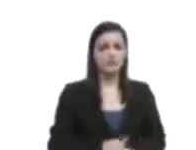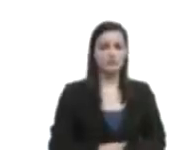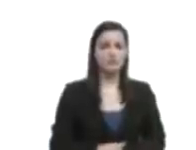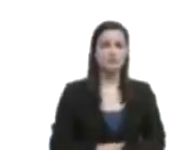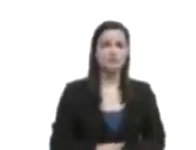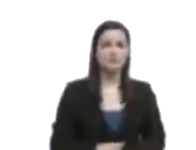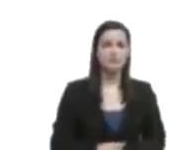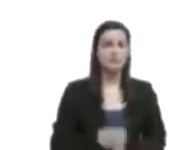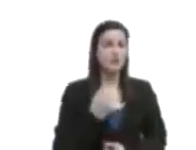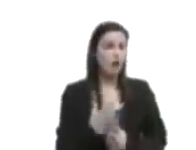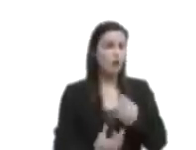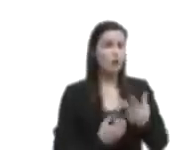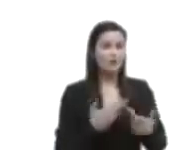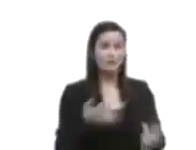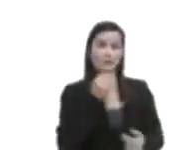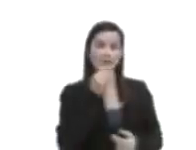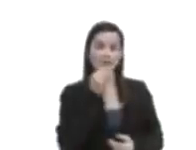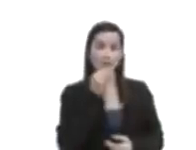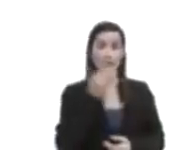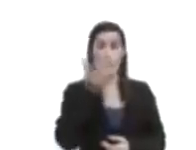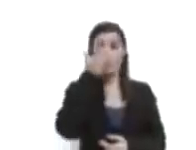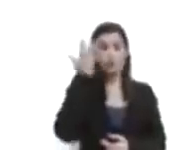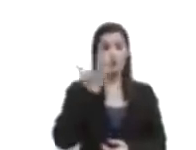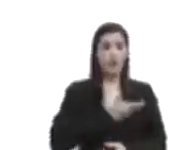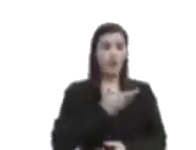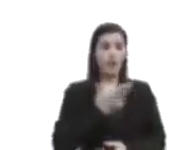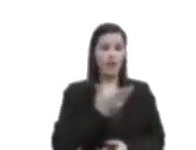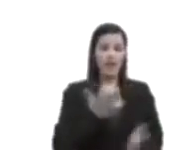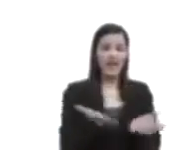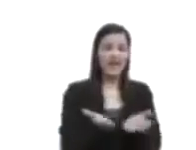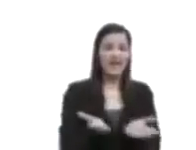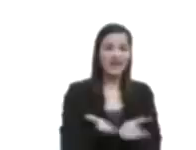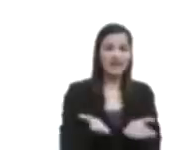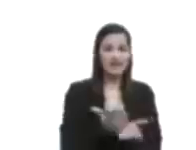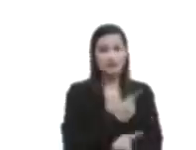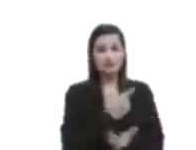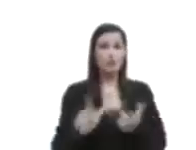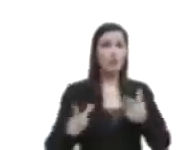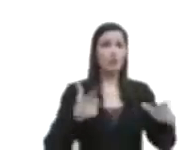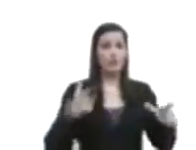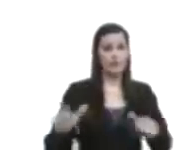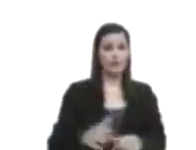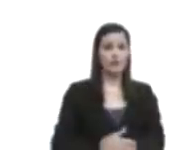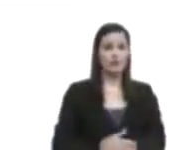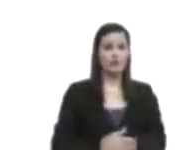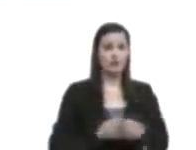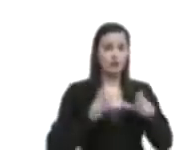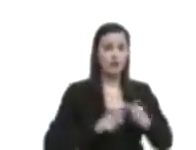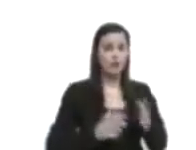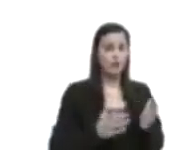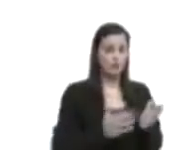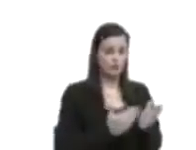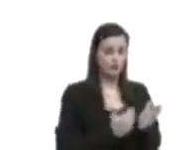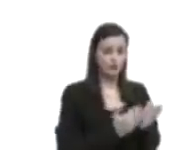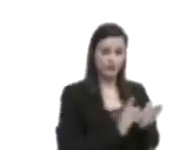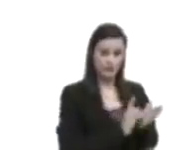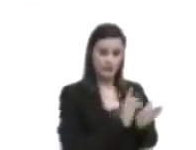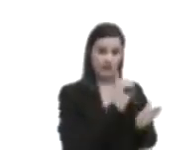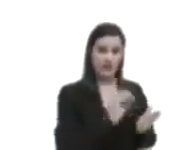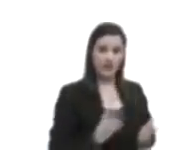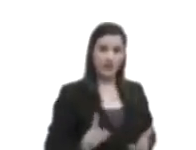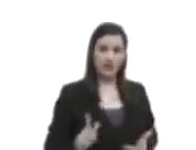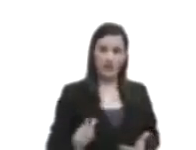necessidade de outros cristãos. Gálatas 6:10. Por isso, enquanto tivermos oportunidade, façamos bem a todos,